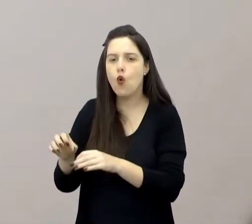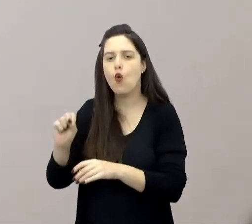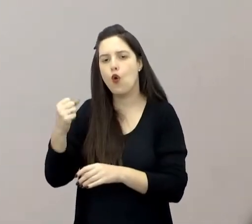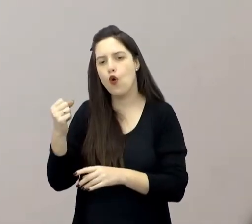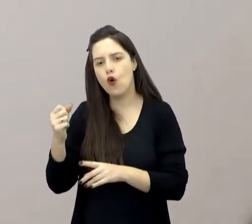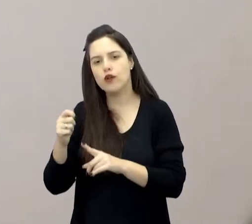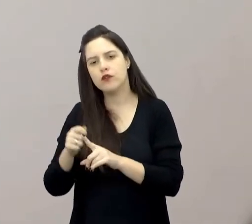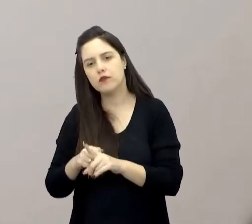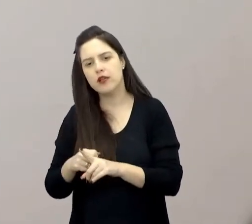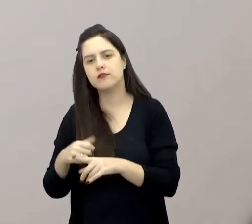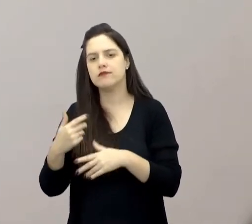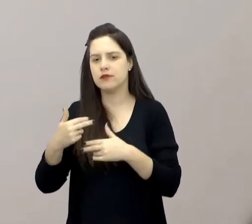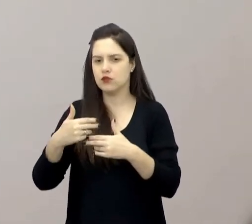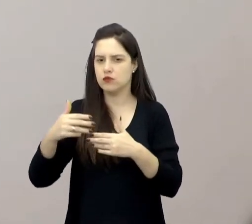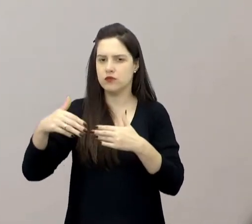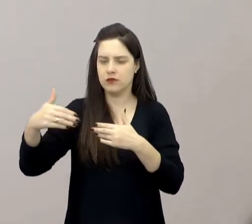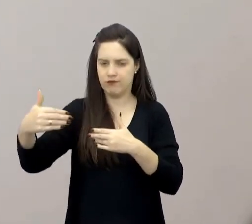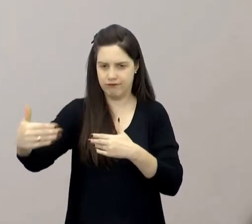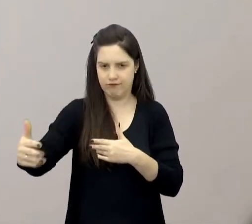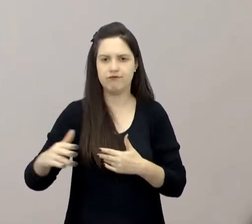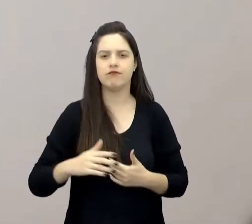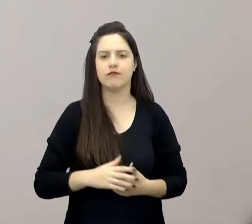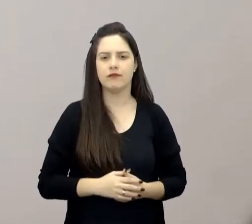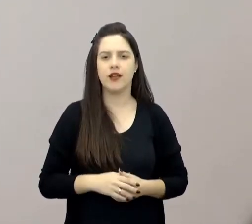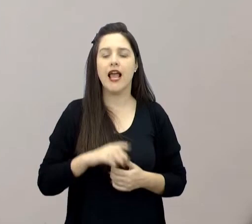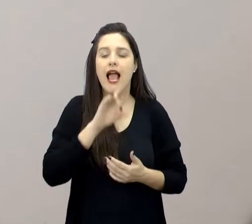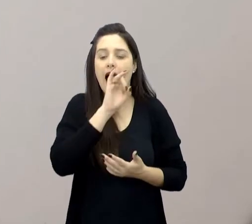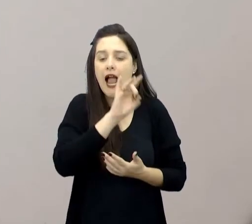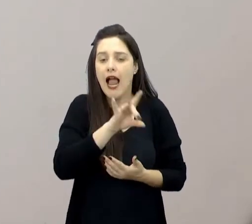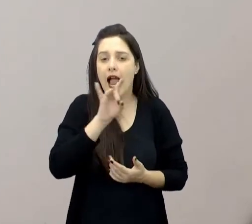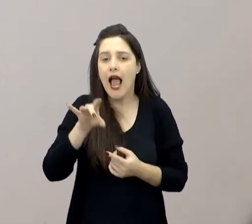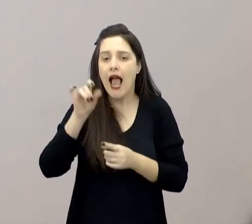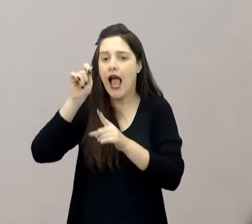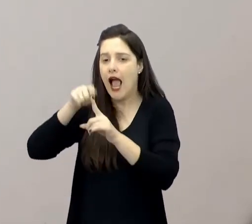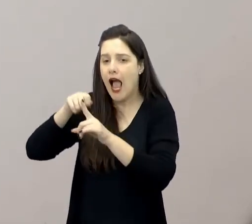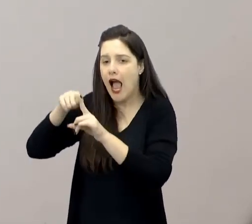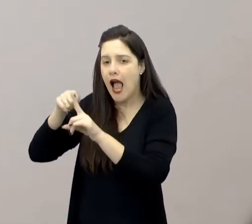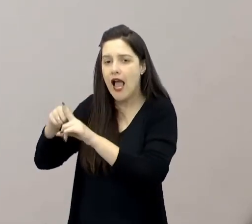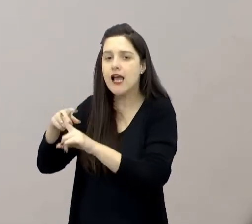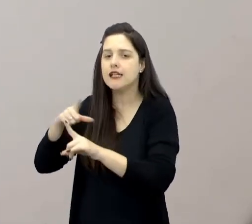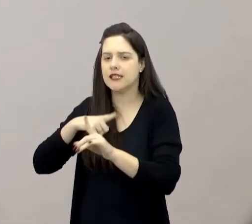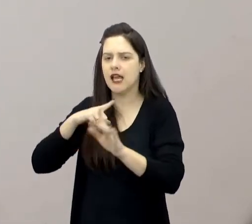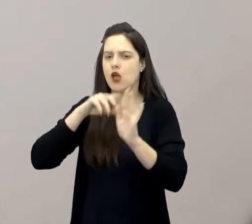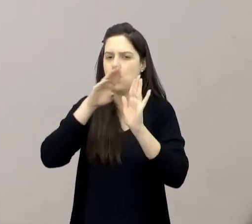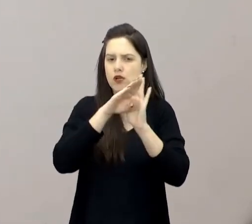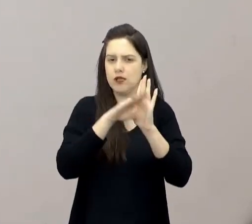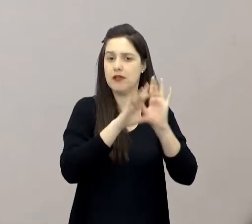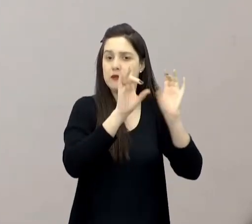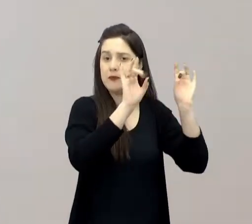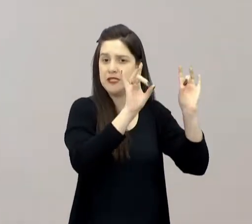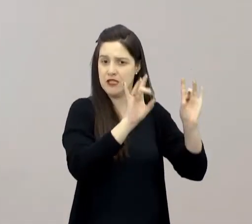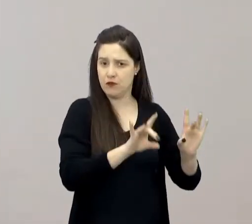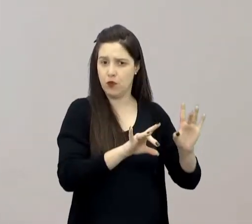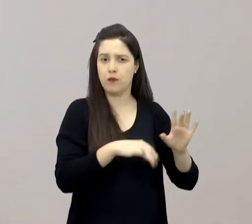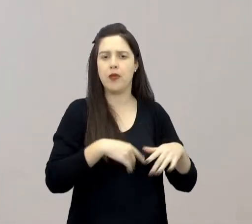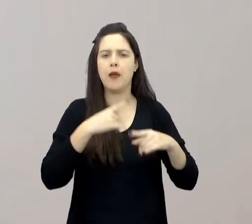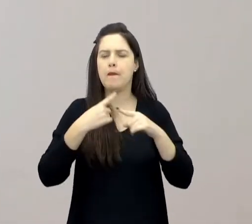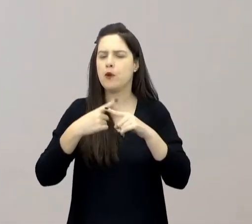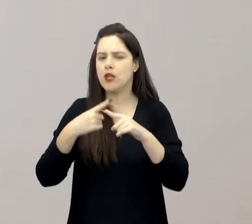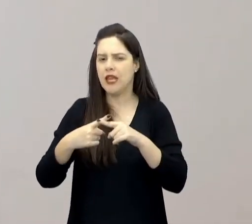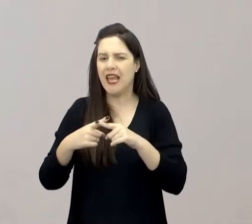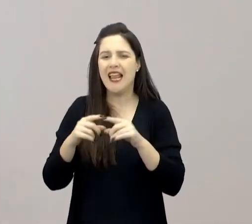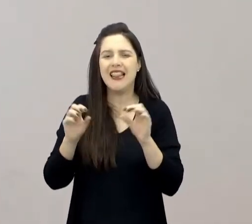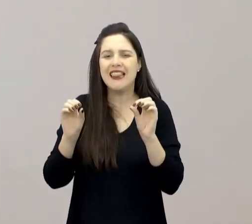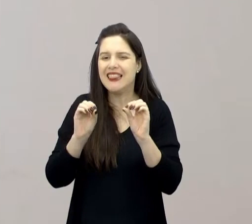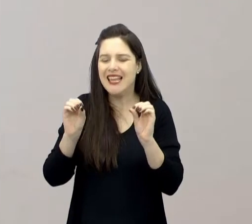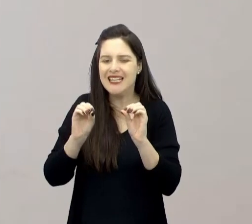outro para outro mês e assim sucessivamente. Para cada mês você tem um orçamento específico. Por quê? Nem sempre